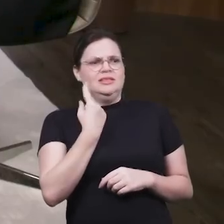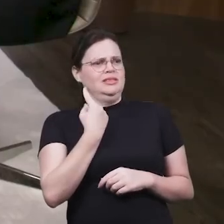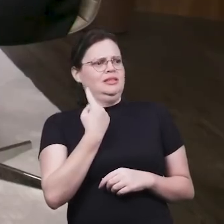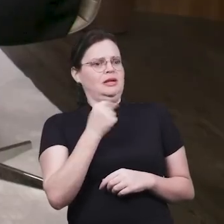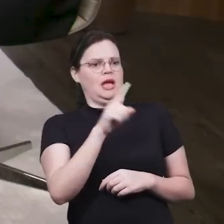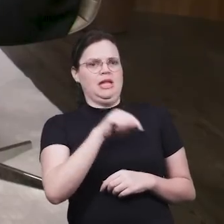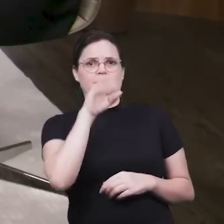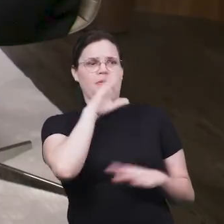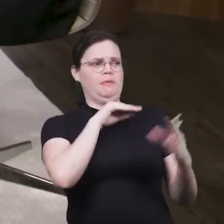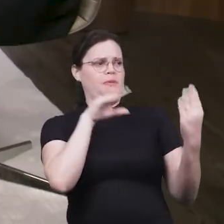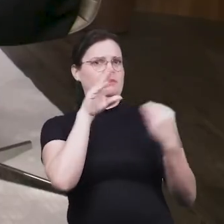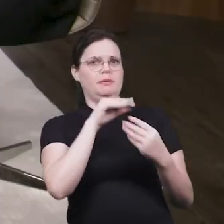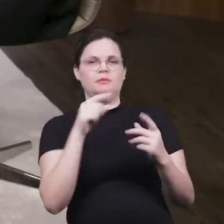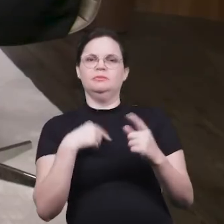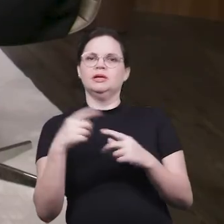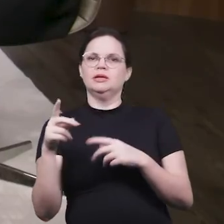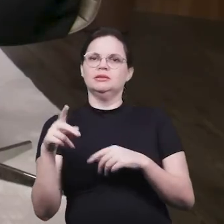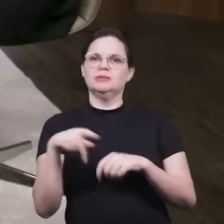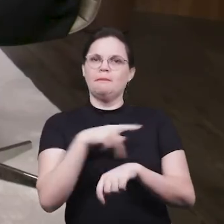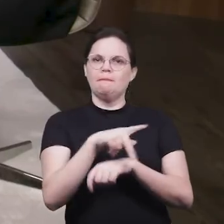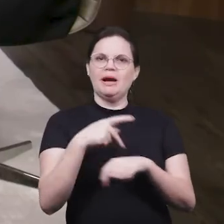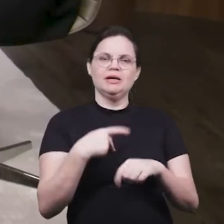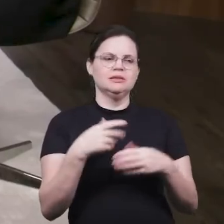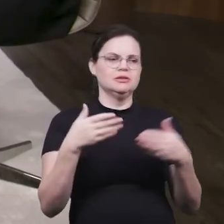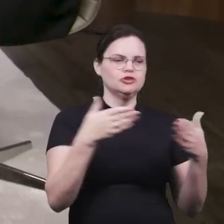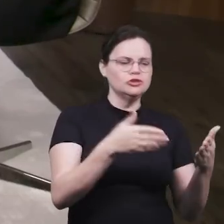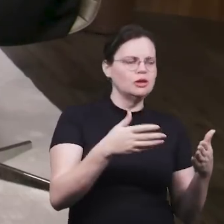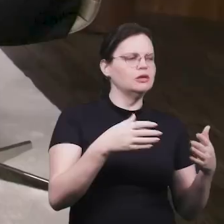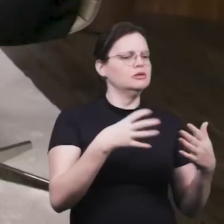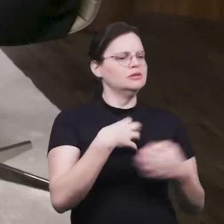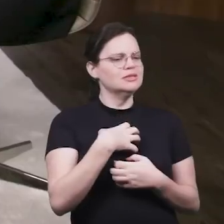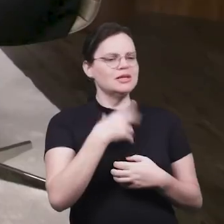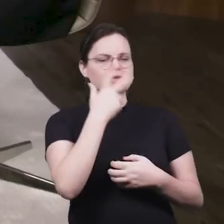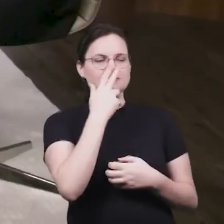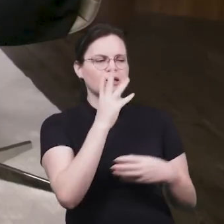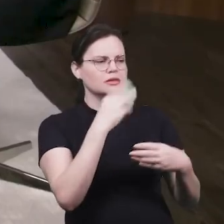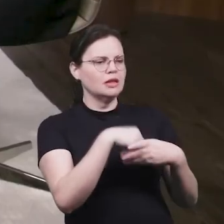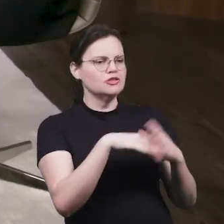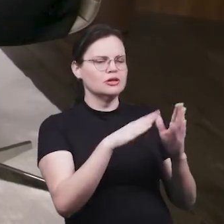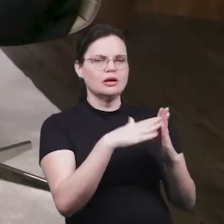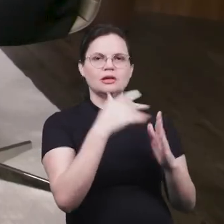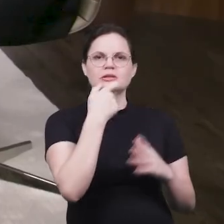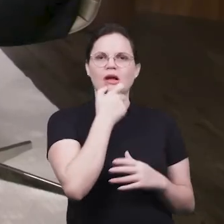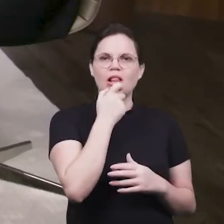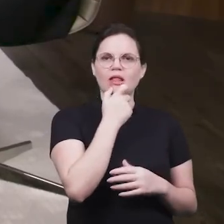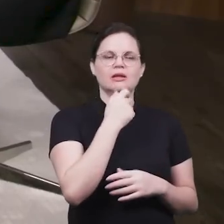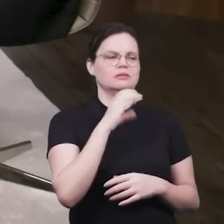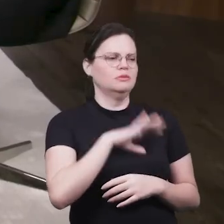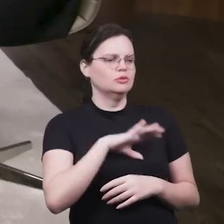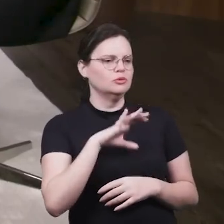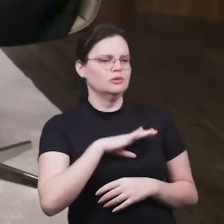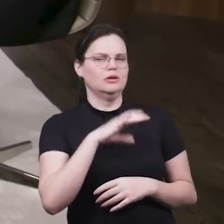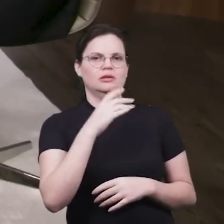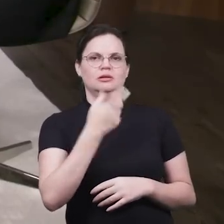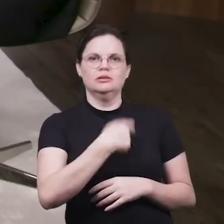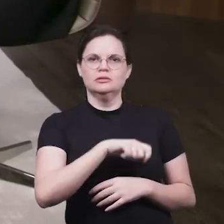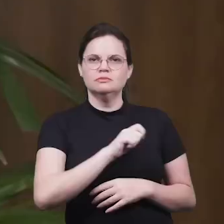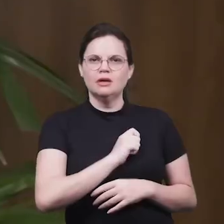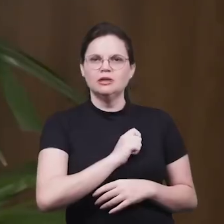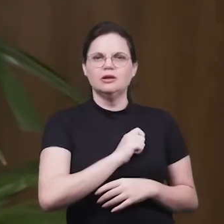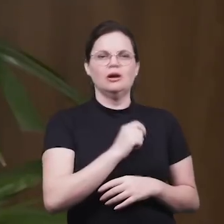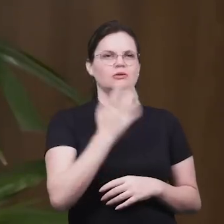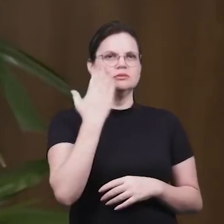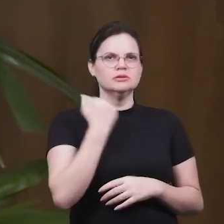os países que você passa, você se sente em casa, tudo que você precisa você comunica, inglês, português, até arranhar um